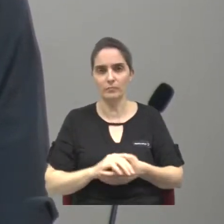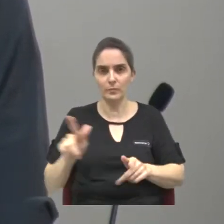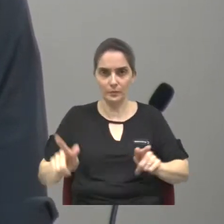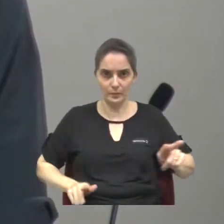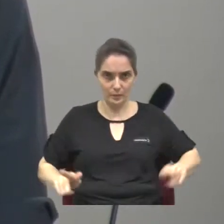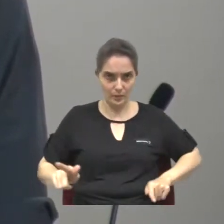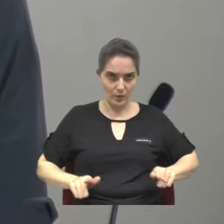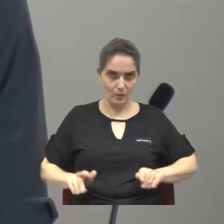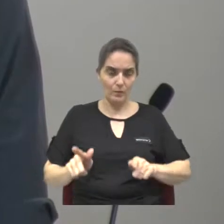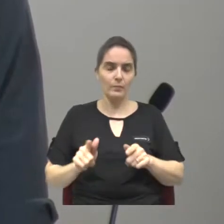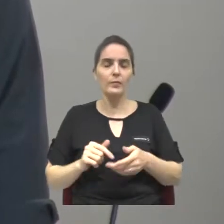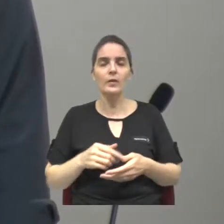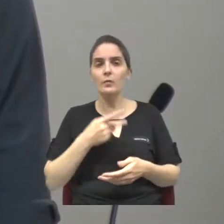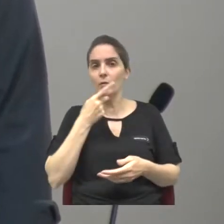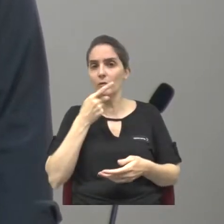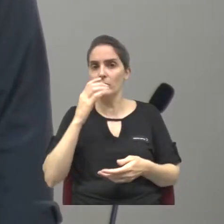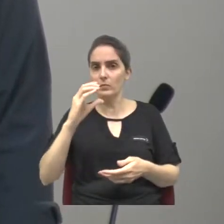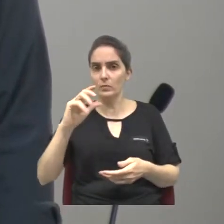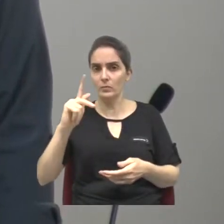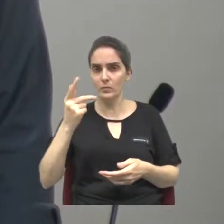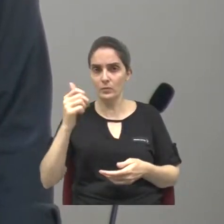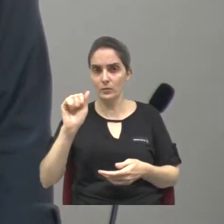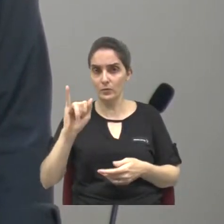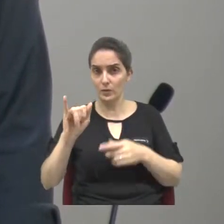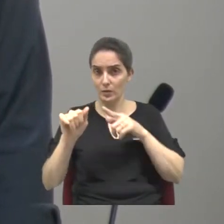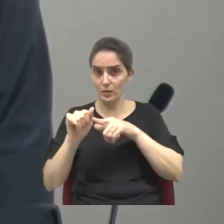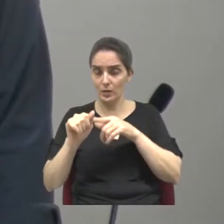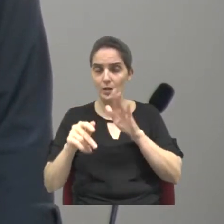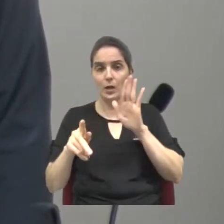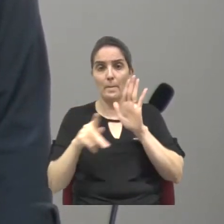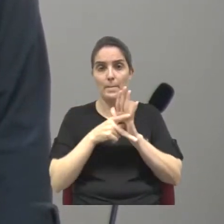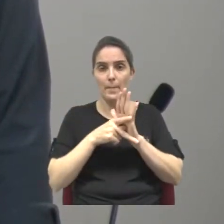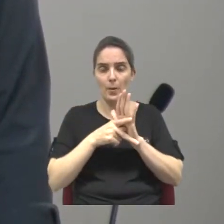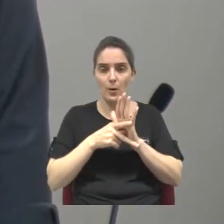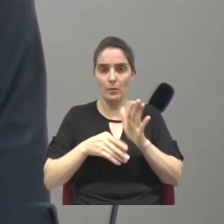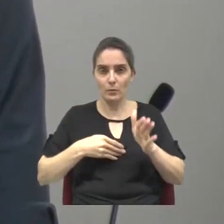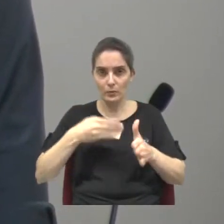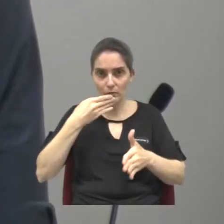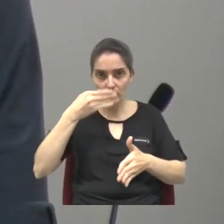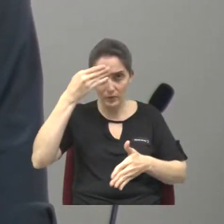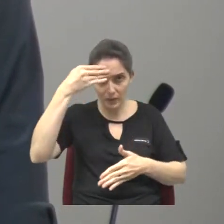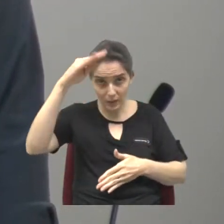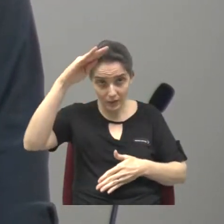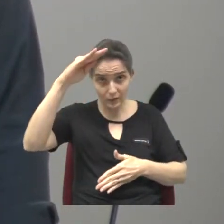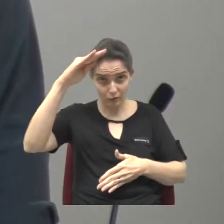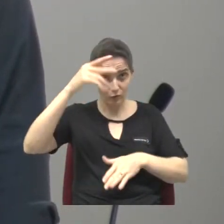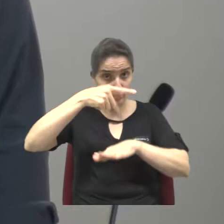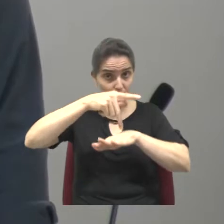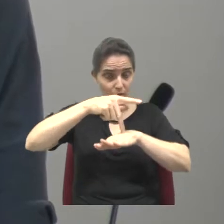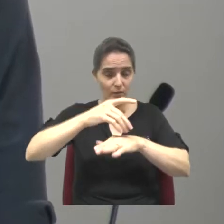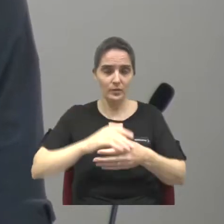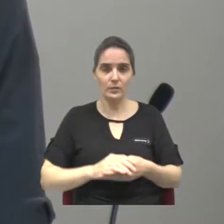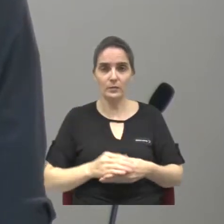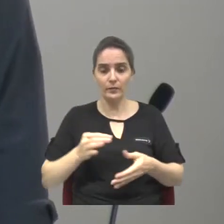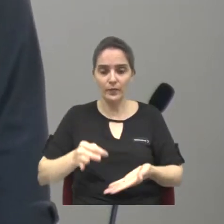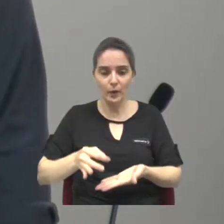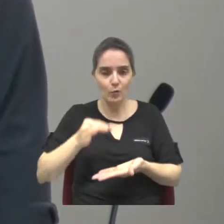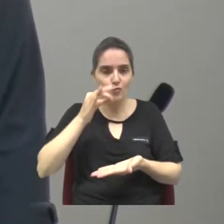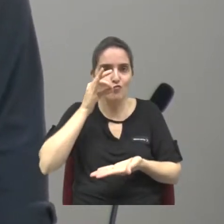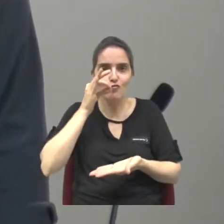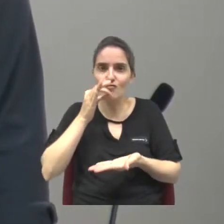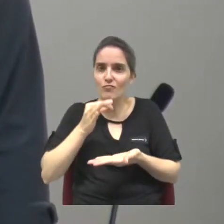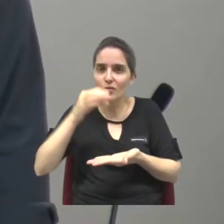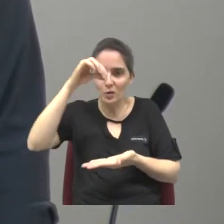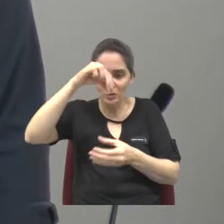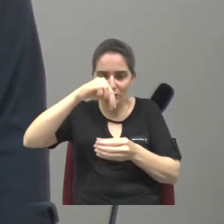o Chai, ele é algo da Índia, que não tem nada a ver, é o chá, não tem nada a ver com esse Chai que